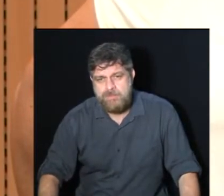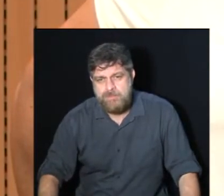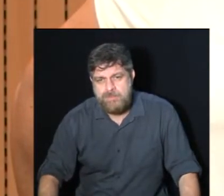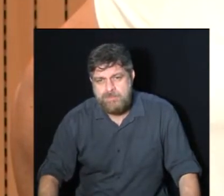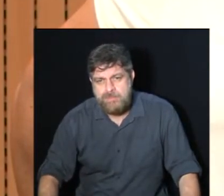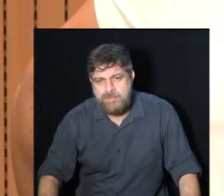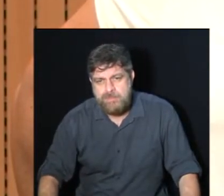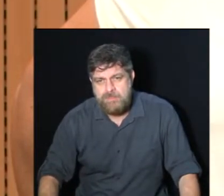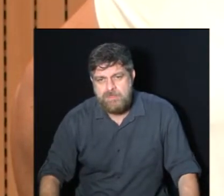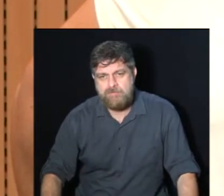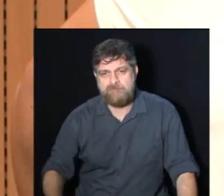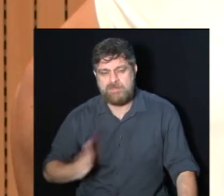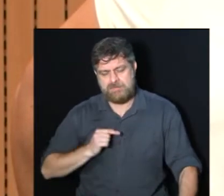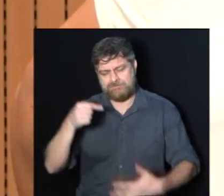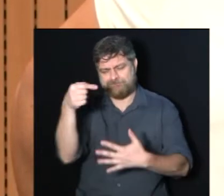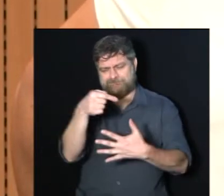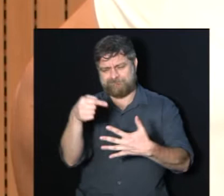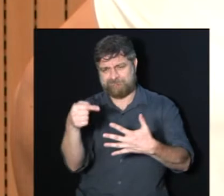dentre outras coisas,